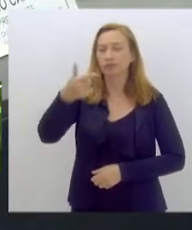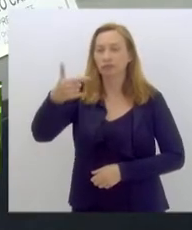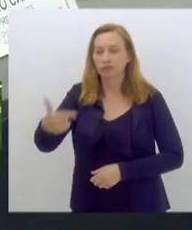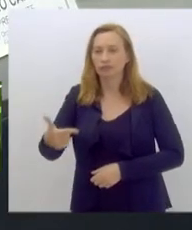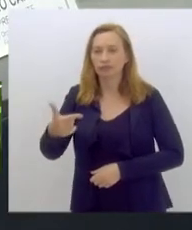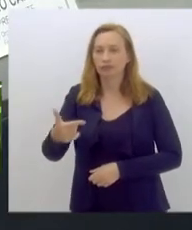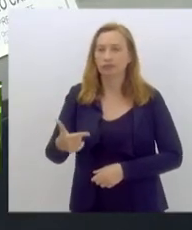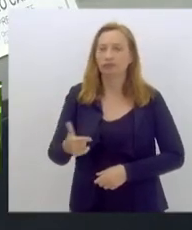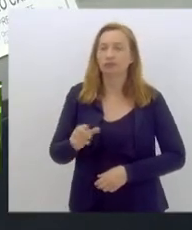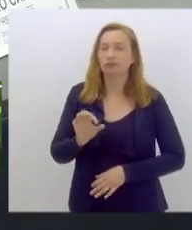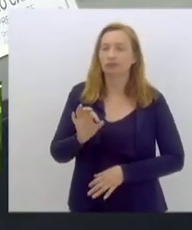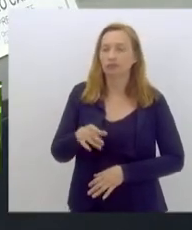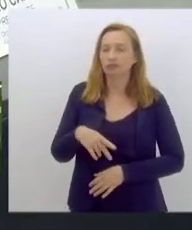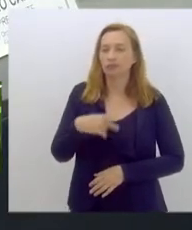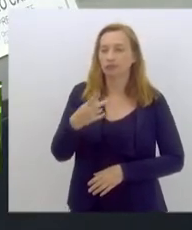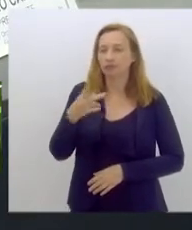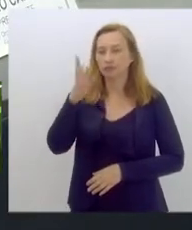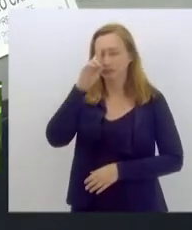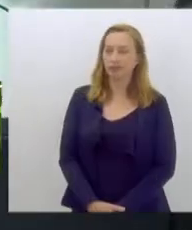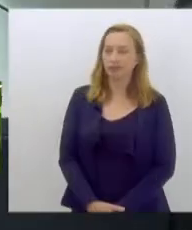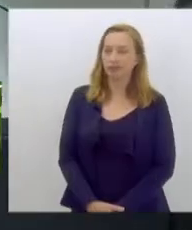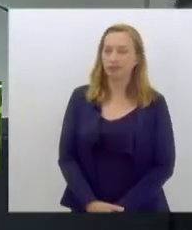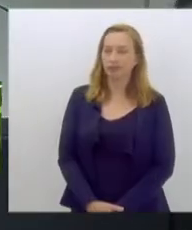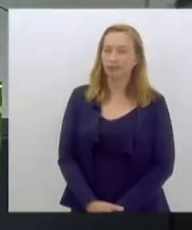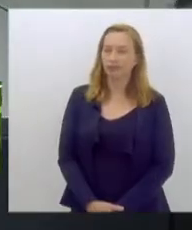6412/2022. Esse é o parecer, senhor presidente.